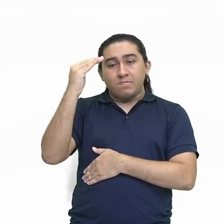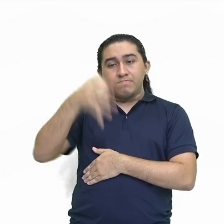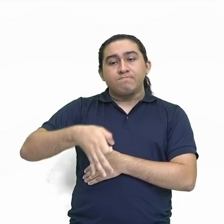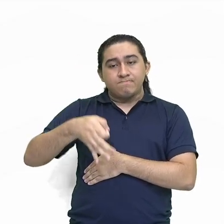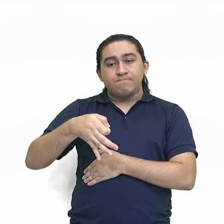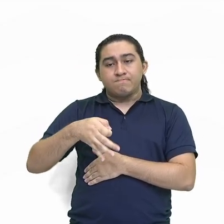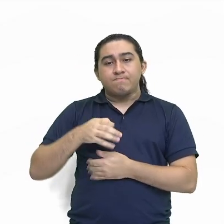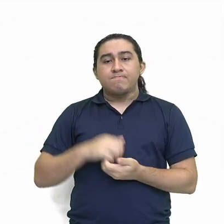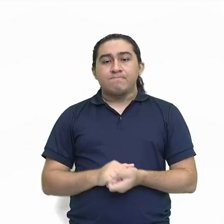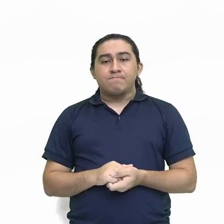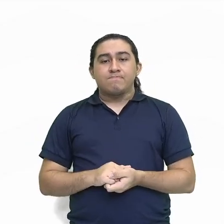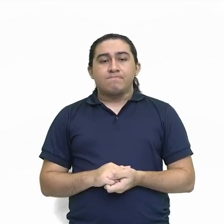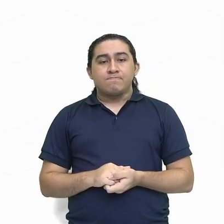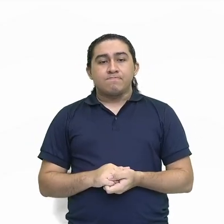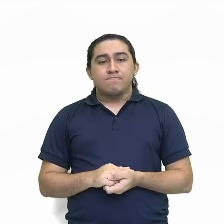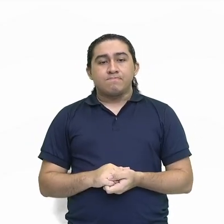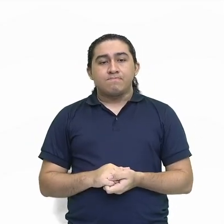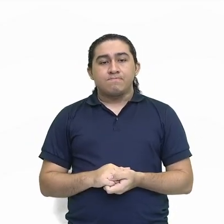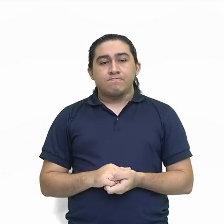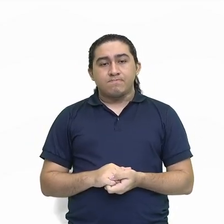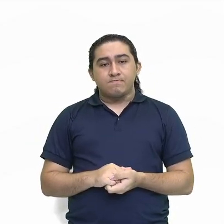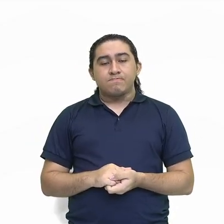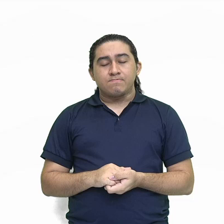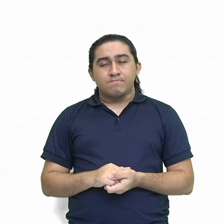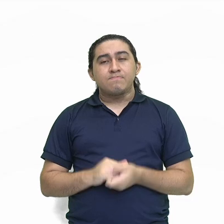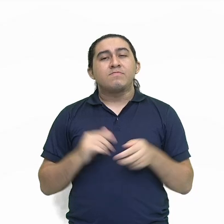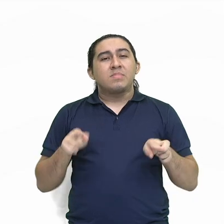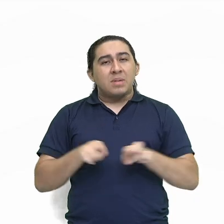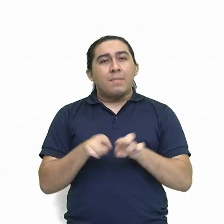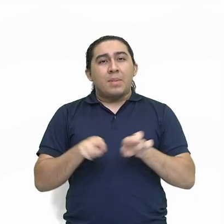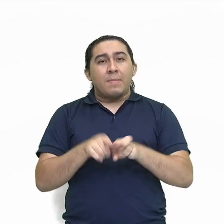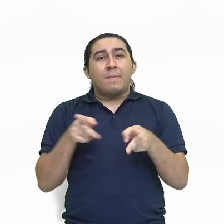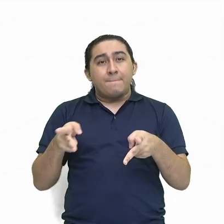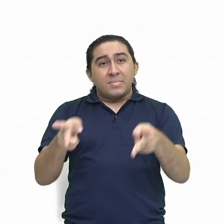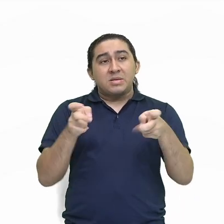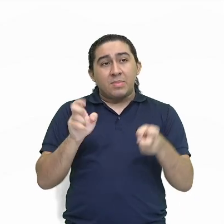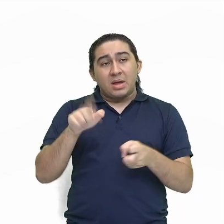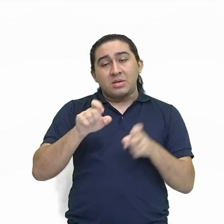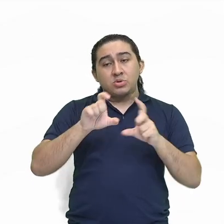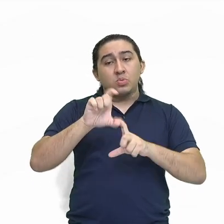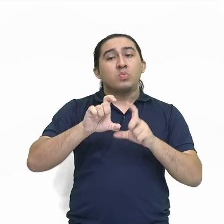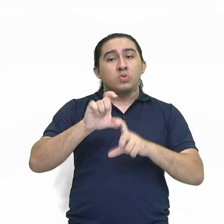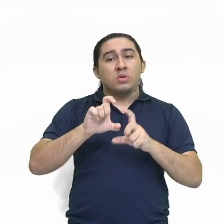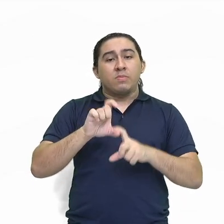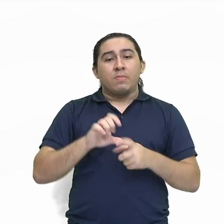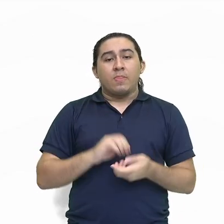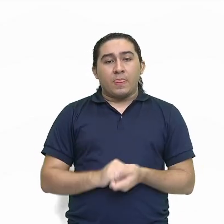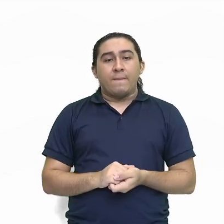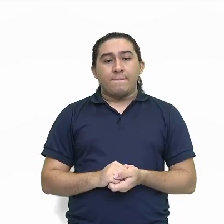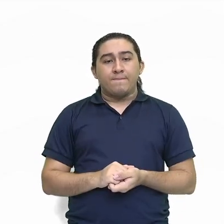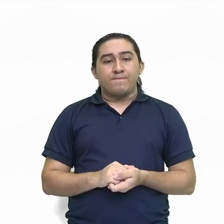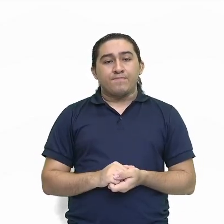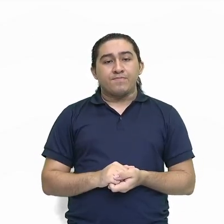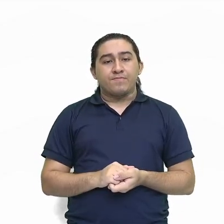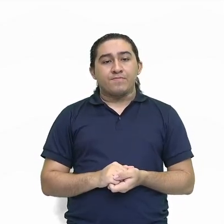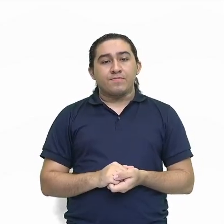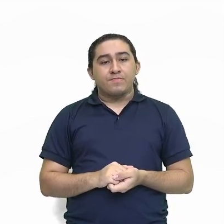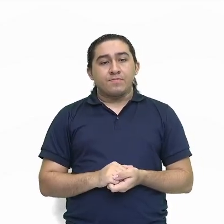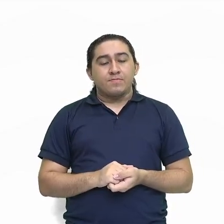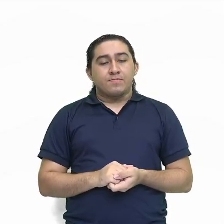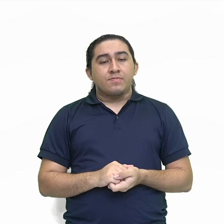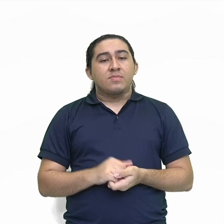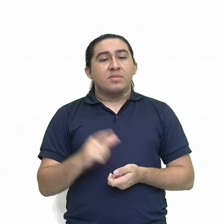e para receber essa oração subordinada. Receber o nome